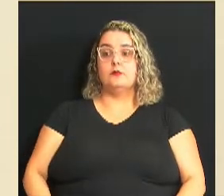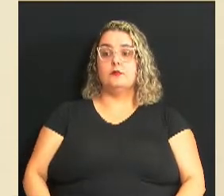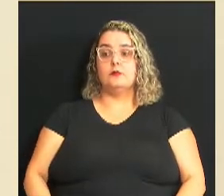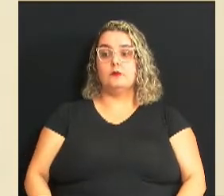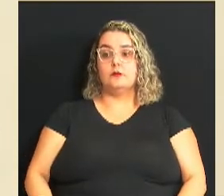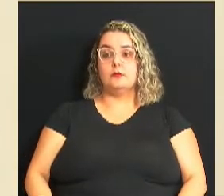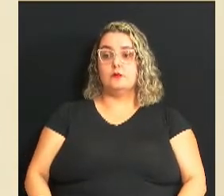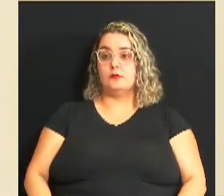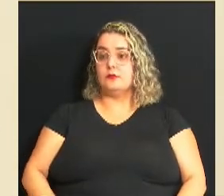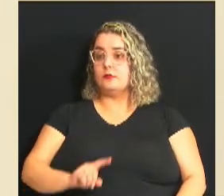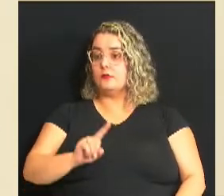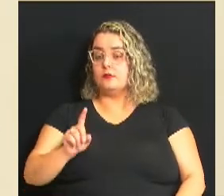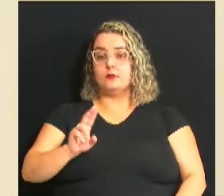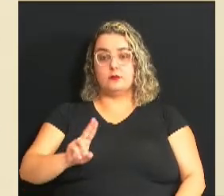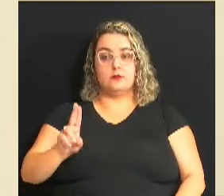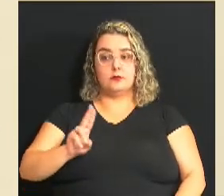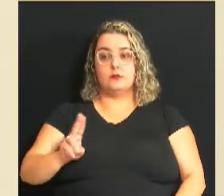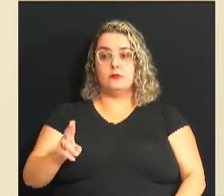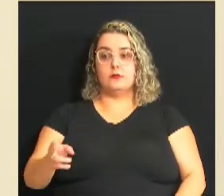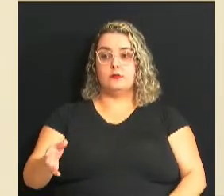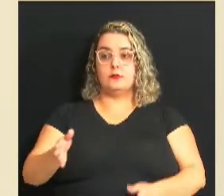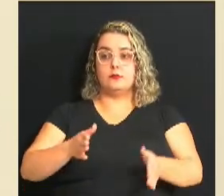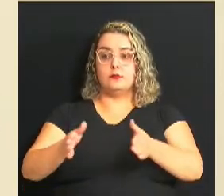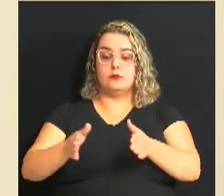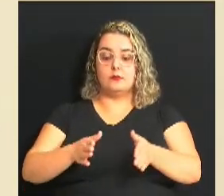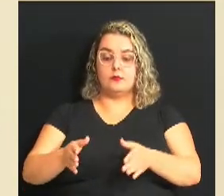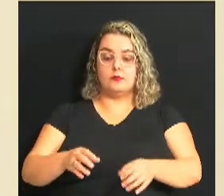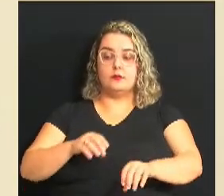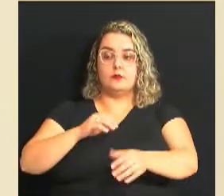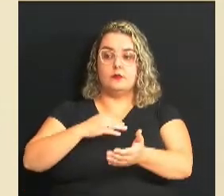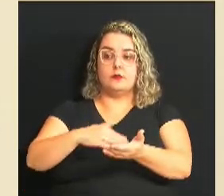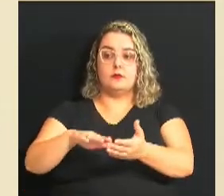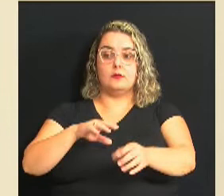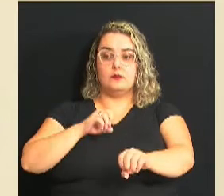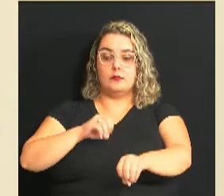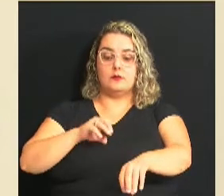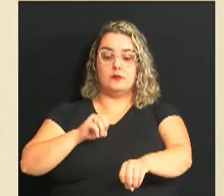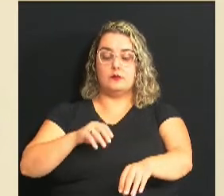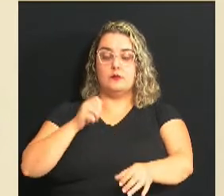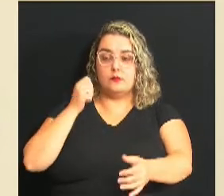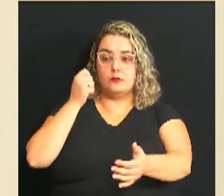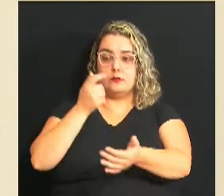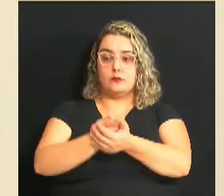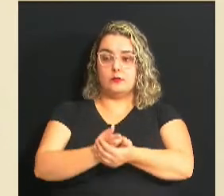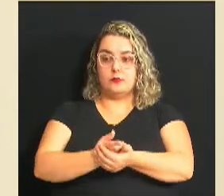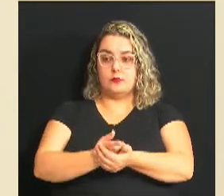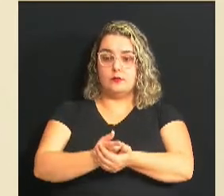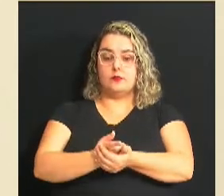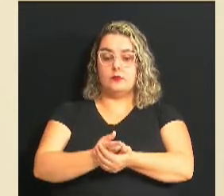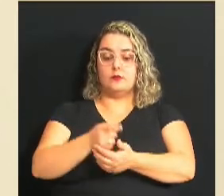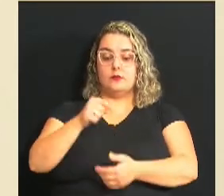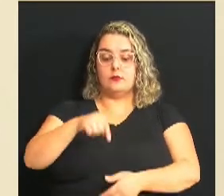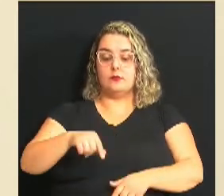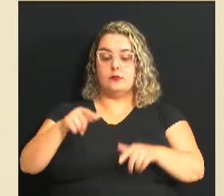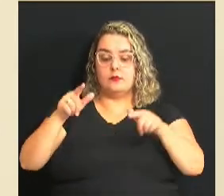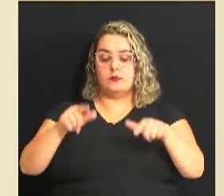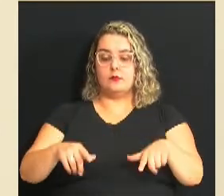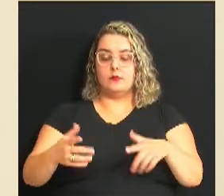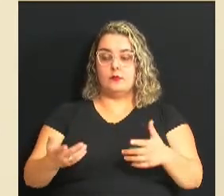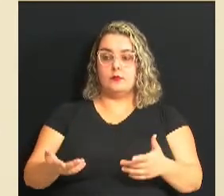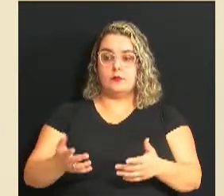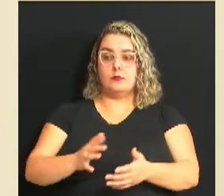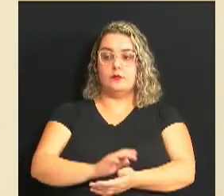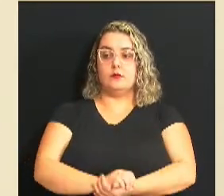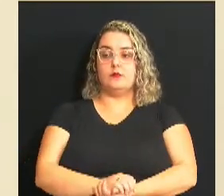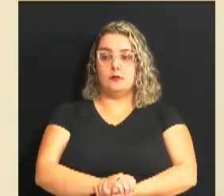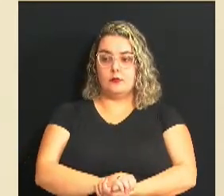sendo utilizada, e recentemente a Secretaria Municipal de Educação comprou esse prédio, comprou o